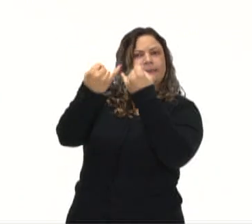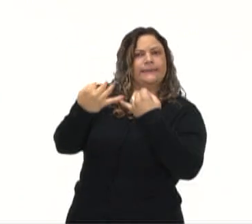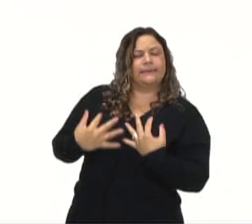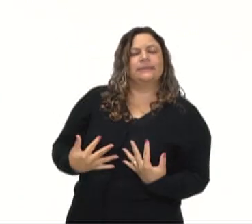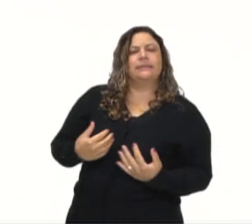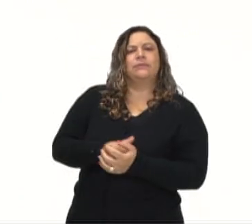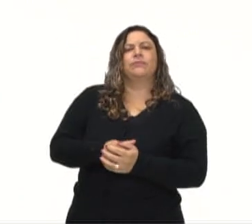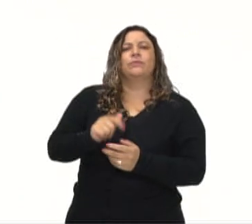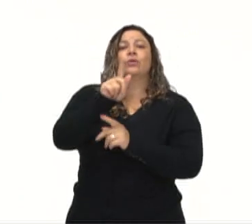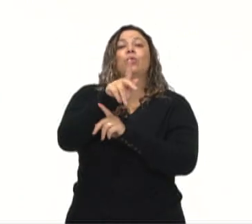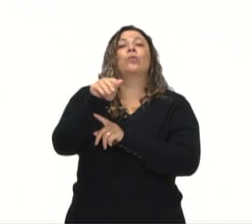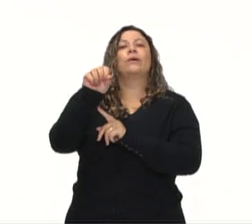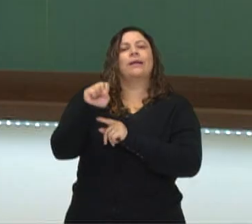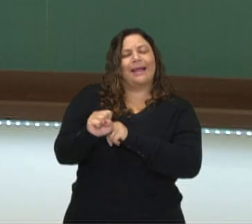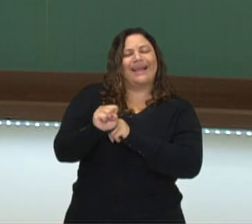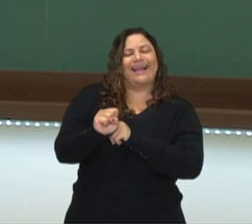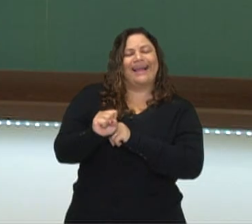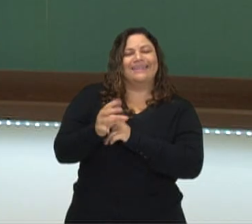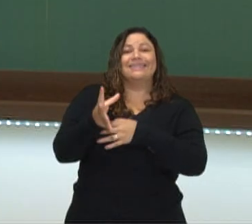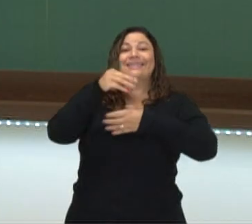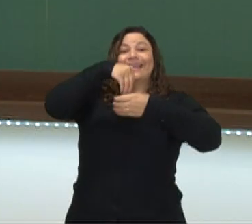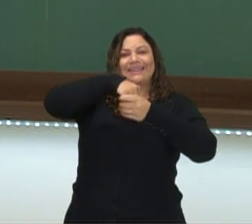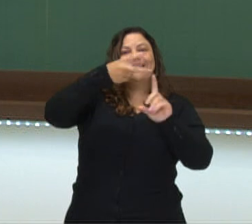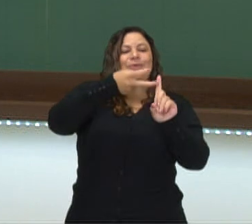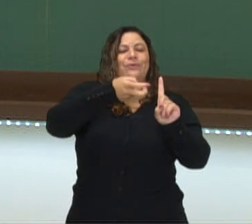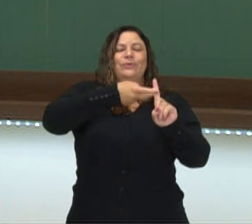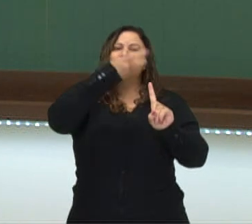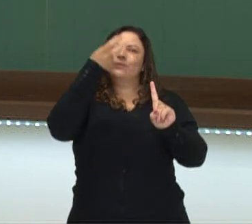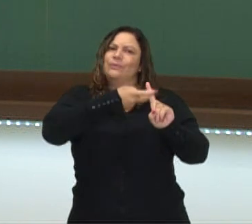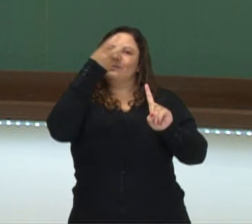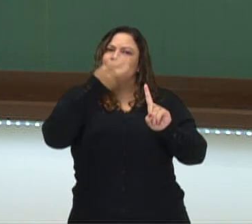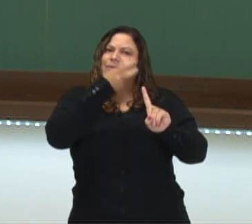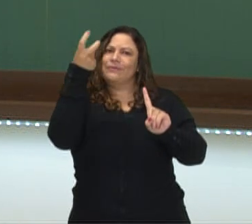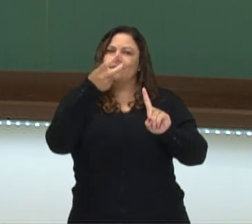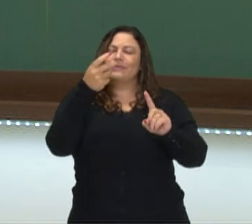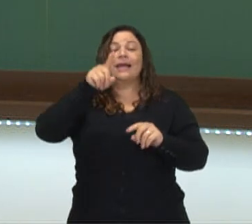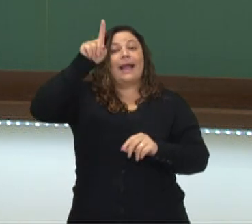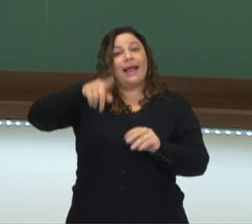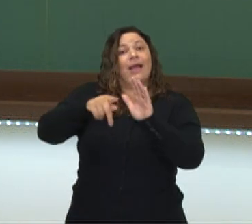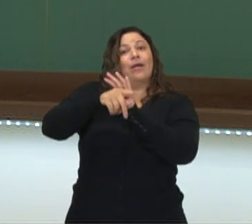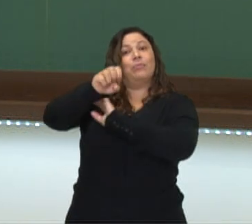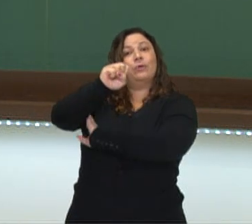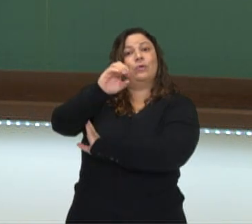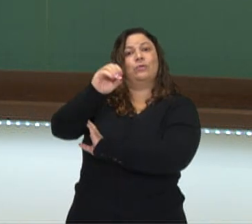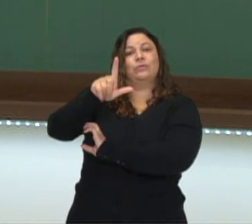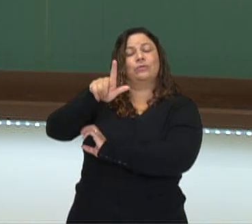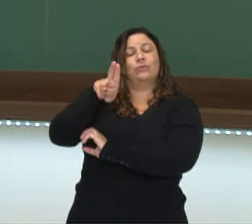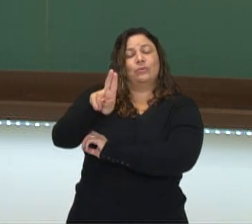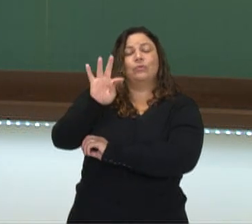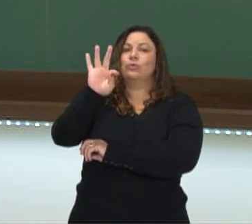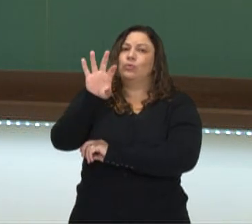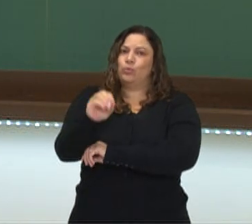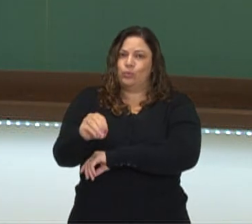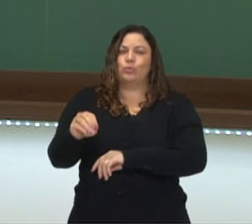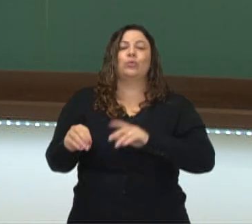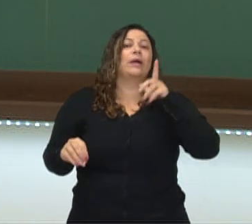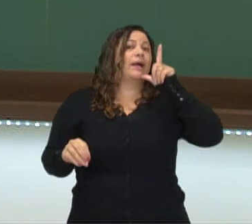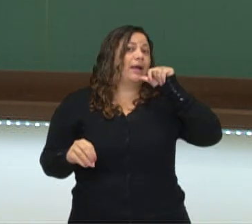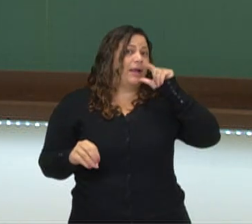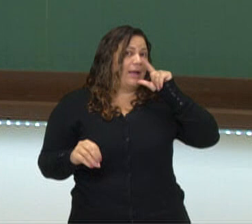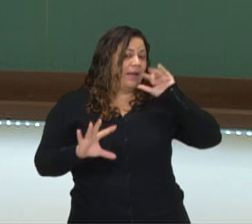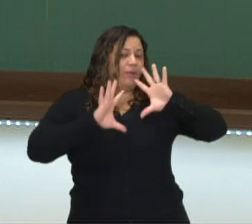dá como, então? Os componentes são sólidos e a temperatura ambiente. E essa solução, esse tipo de solução se